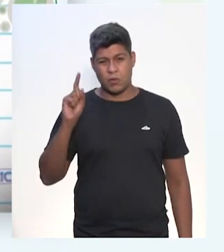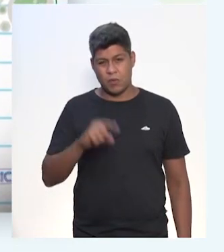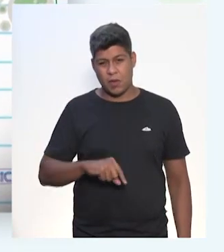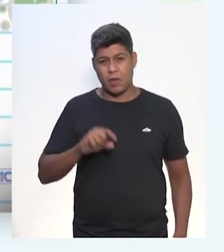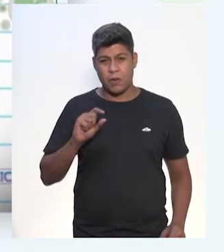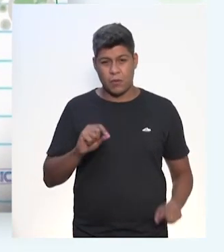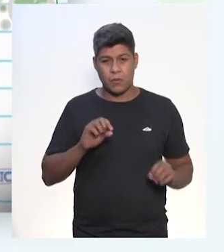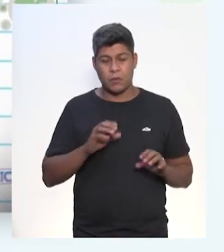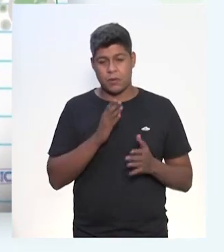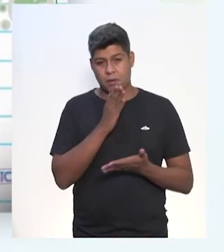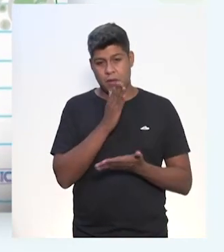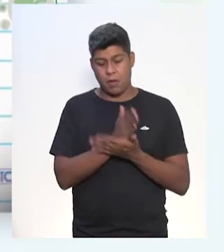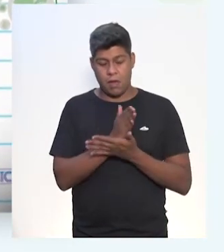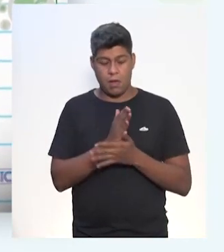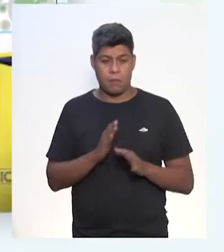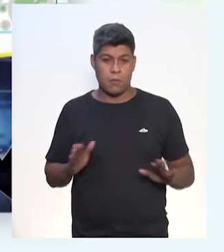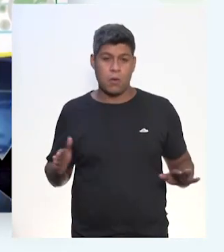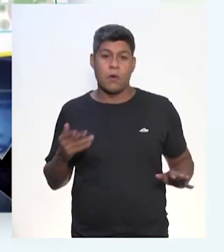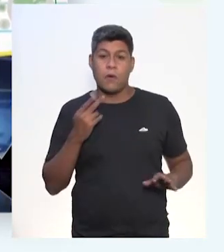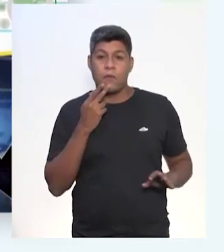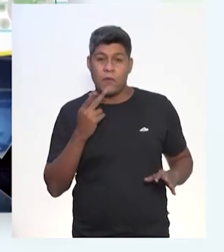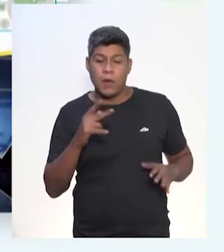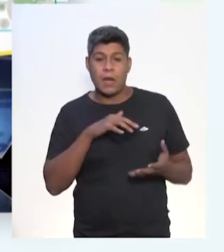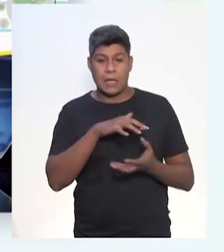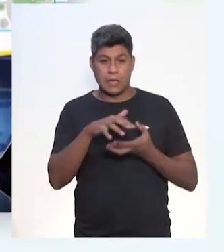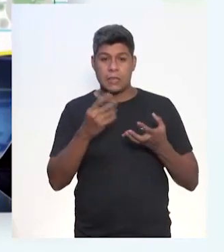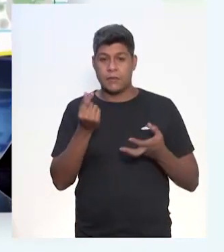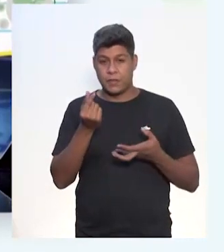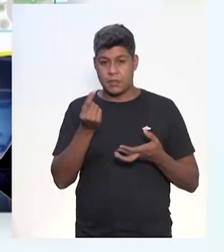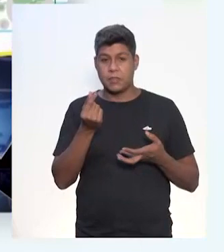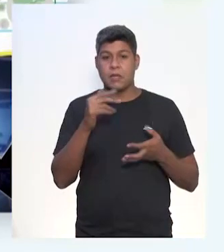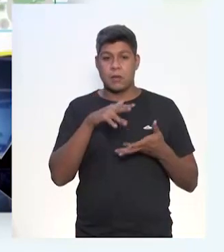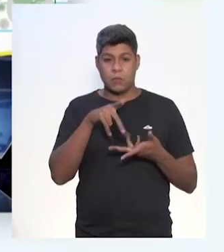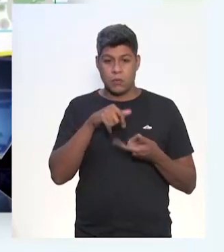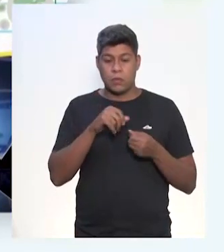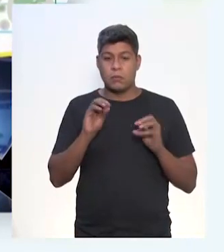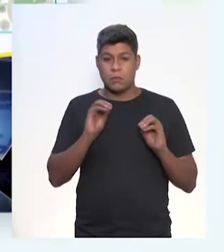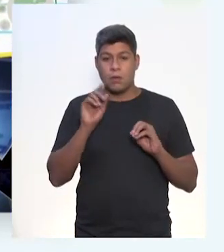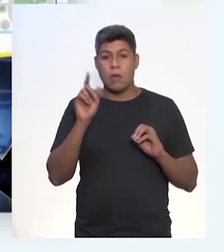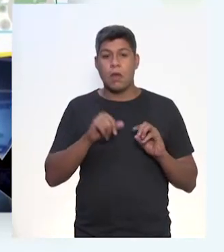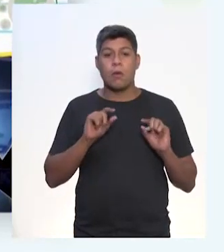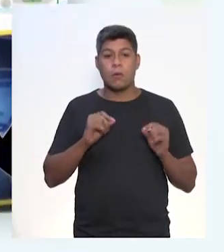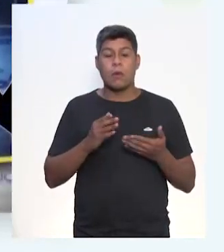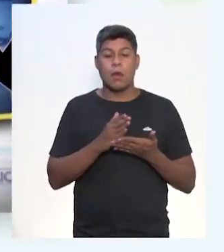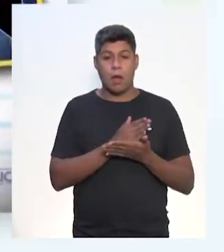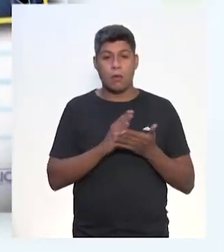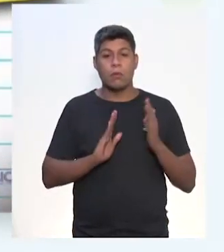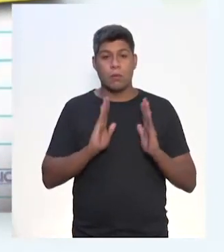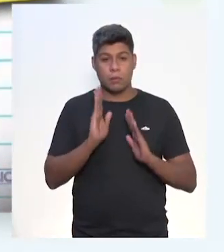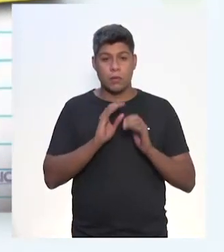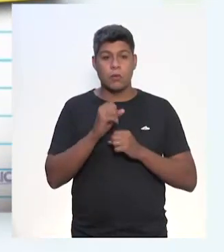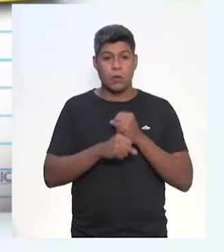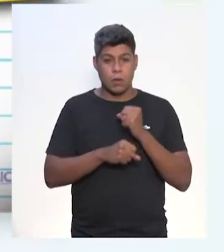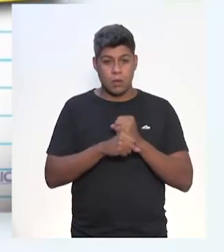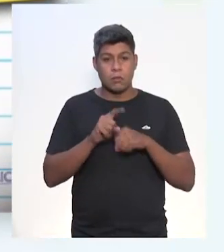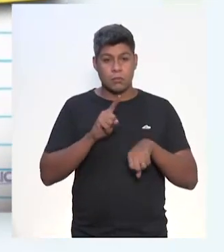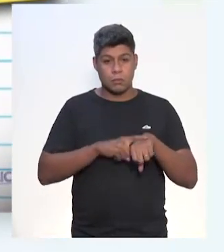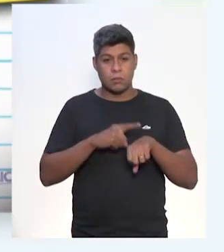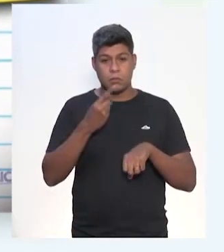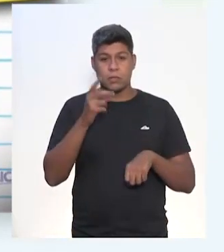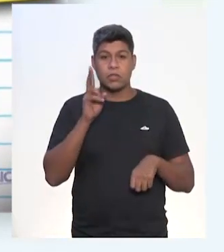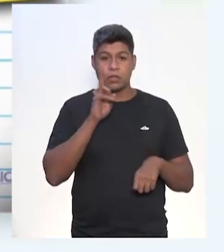verdadeiro divisor de águas. Não me refiro aqui à crise financeira mundial, mas sim ao fato de que em algum momento nesse ano, pela primeira vez